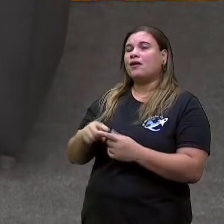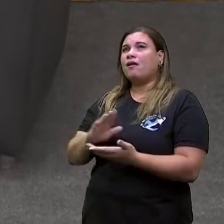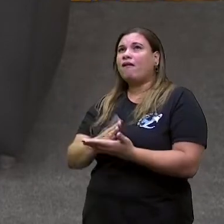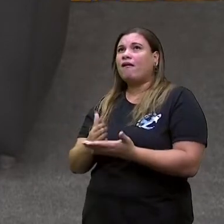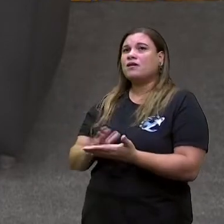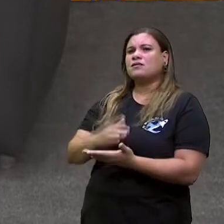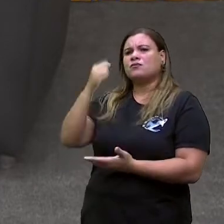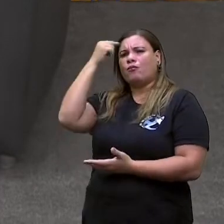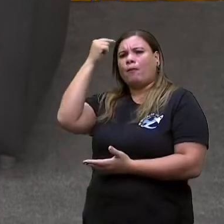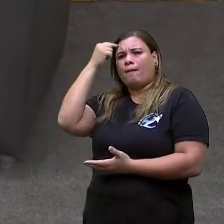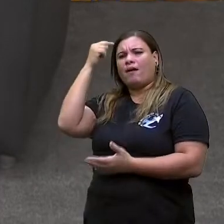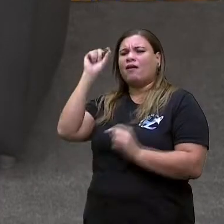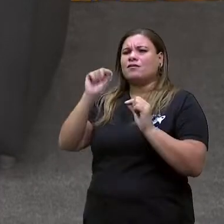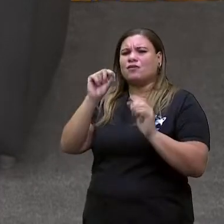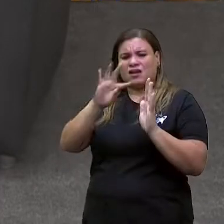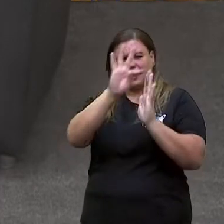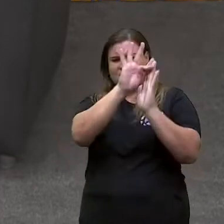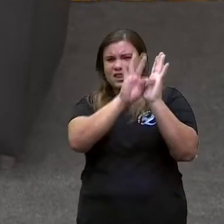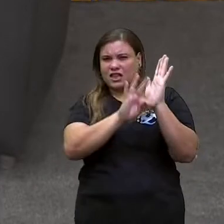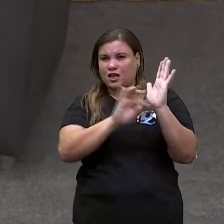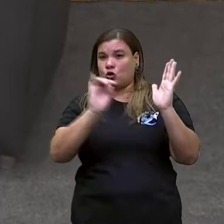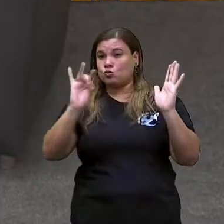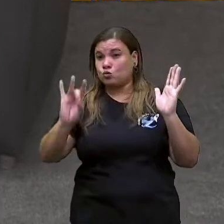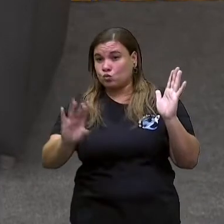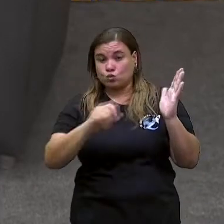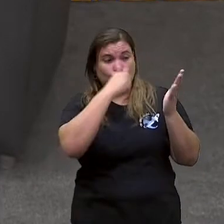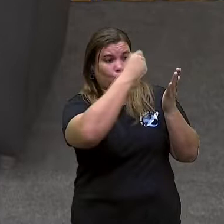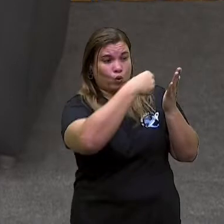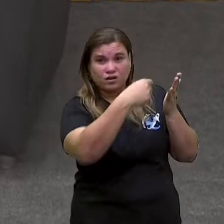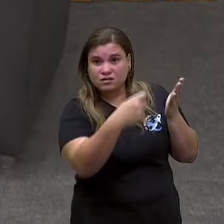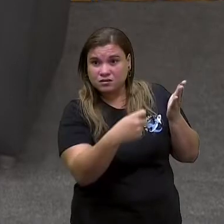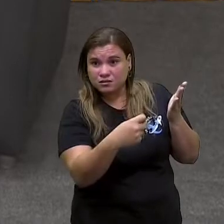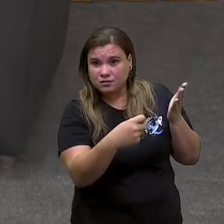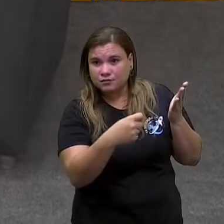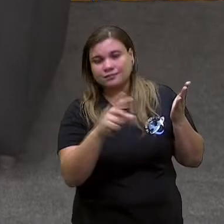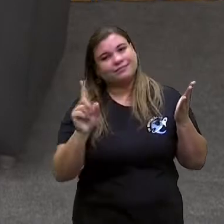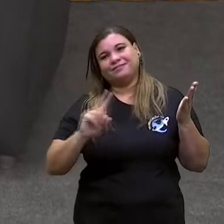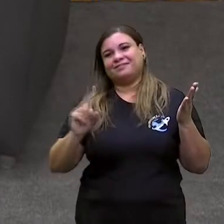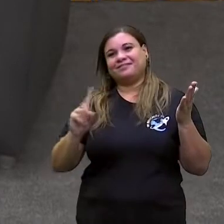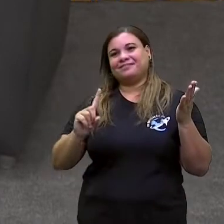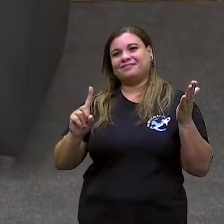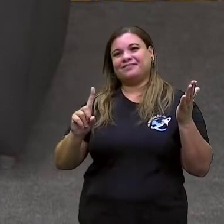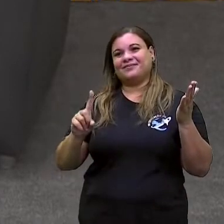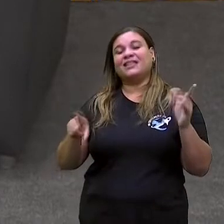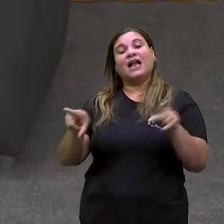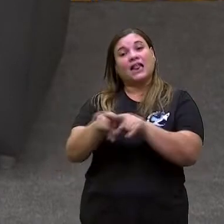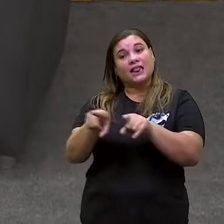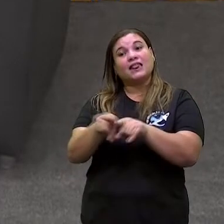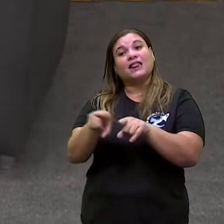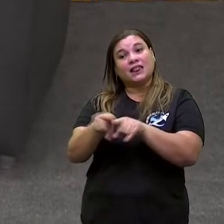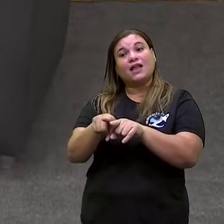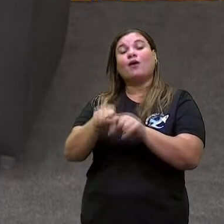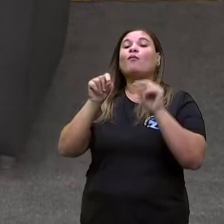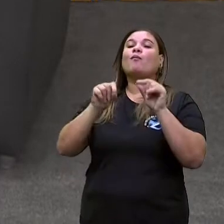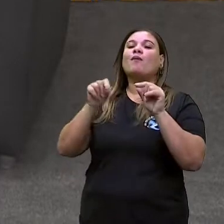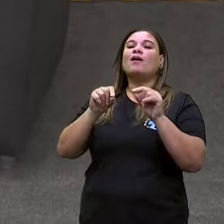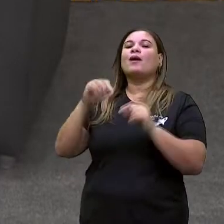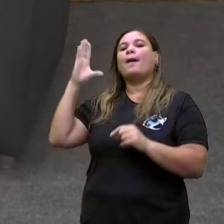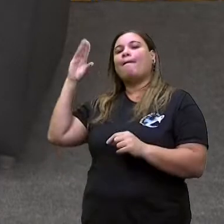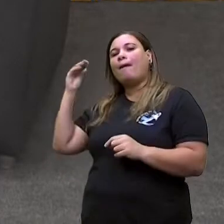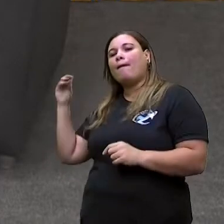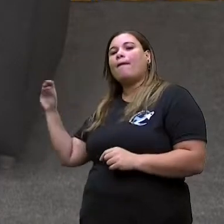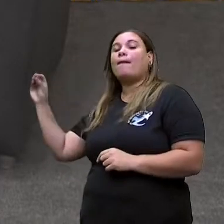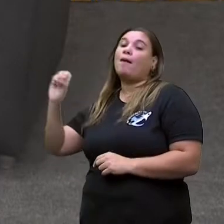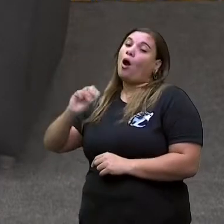não é? Mas o texto também pode ser oral. Então, eu agora estou fazendo um texto, você também está fazendo um texto, e isso exige de nós